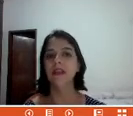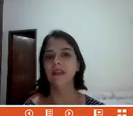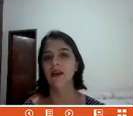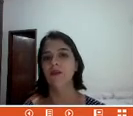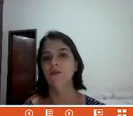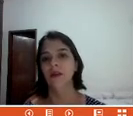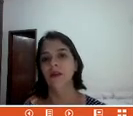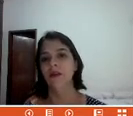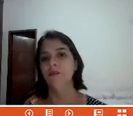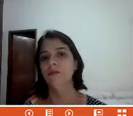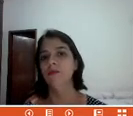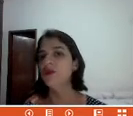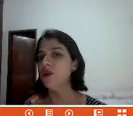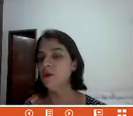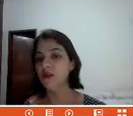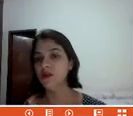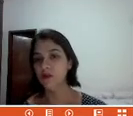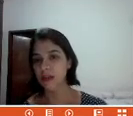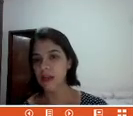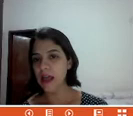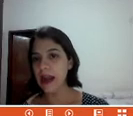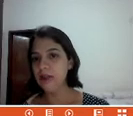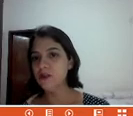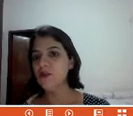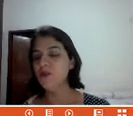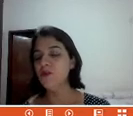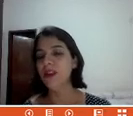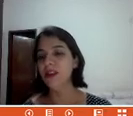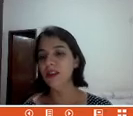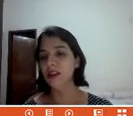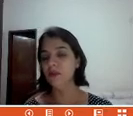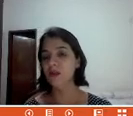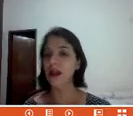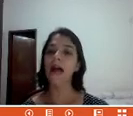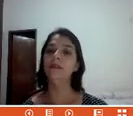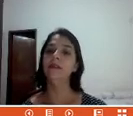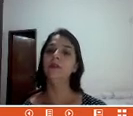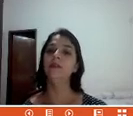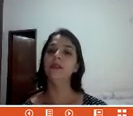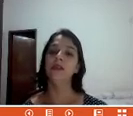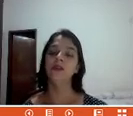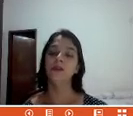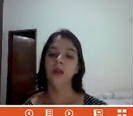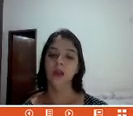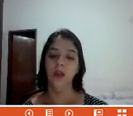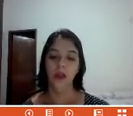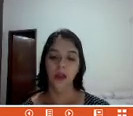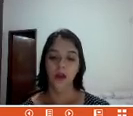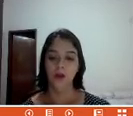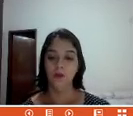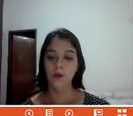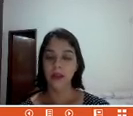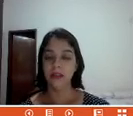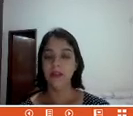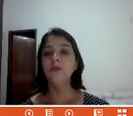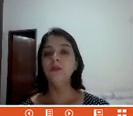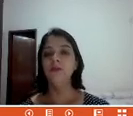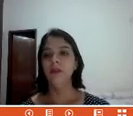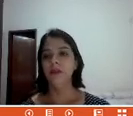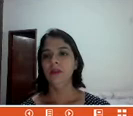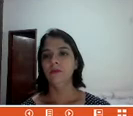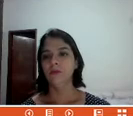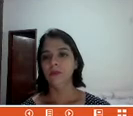surdos eram mundialmente considerados como ineducáveis, ou seja, como elas